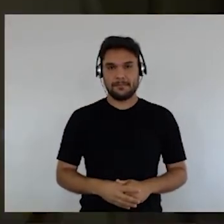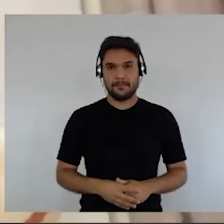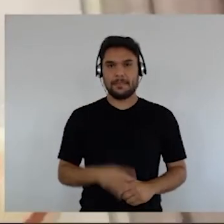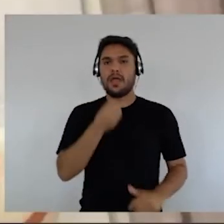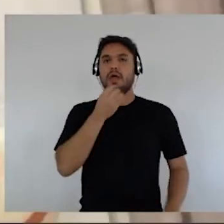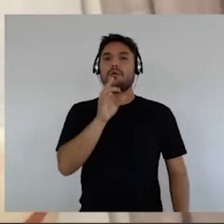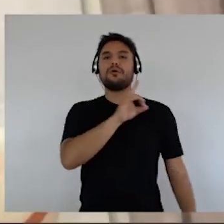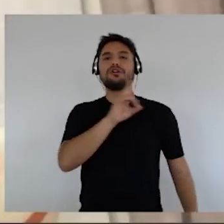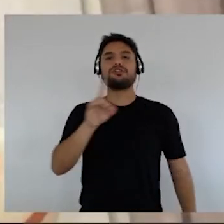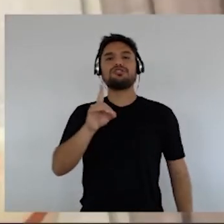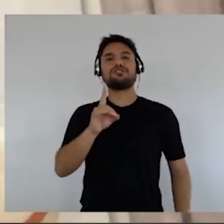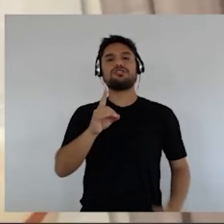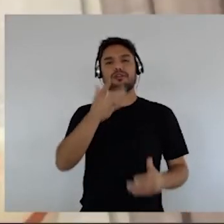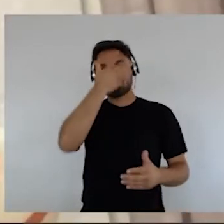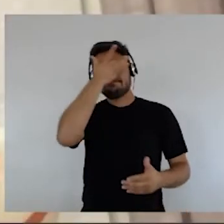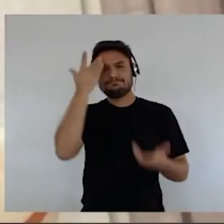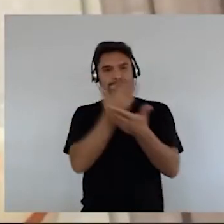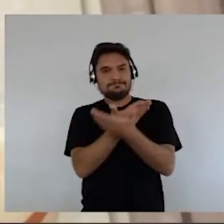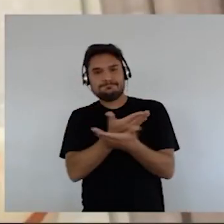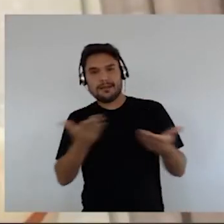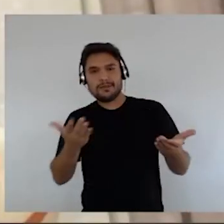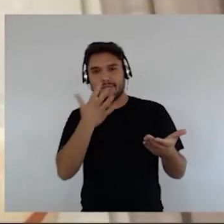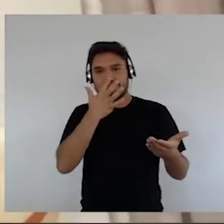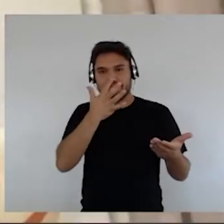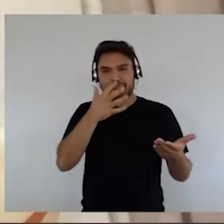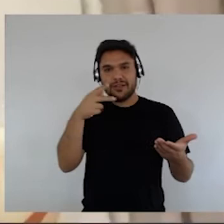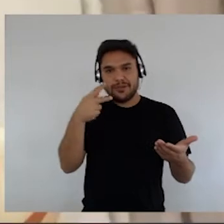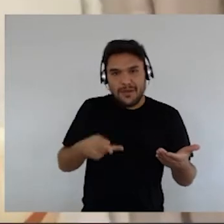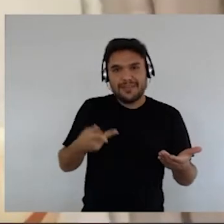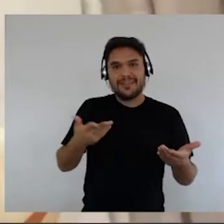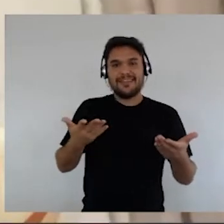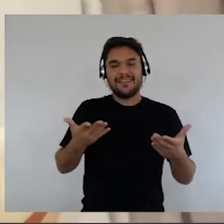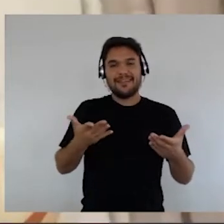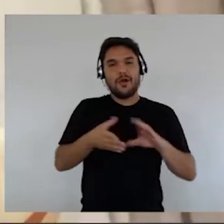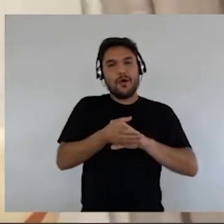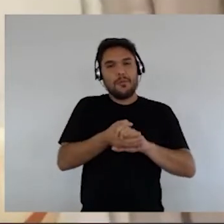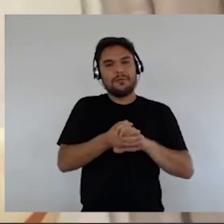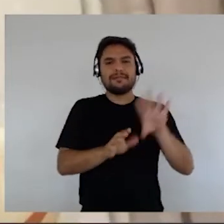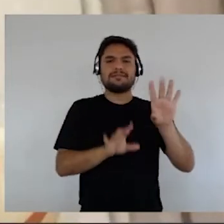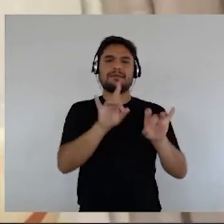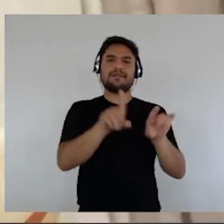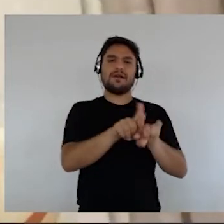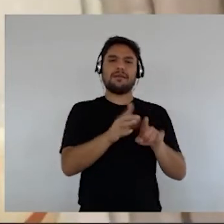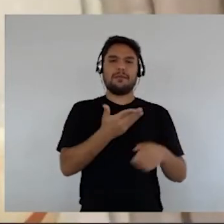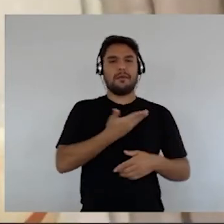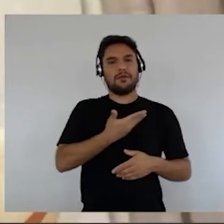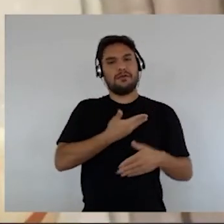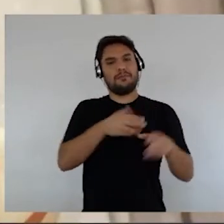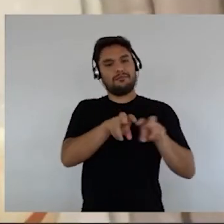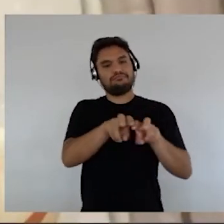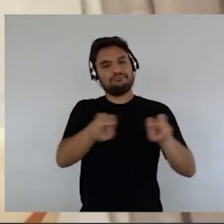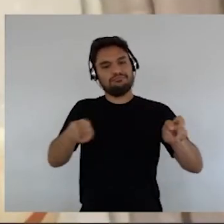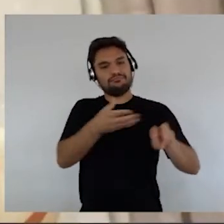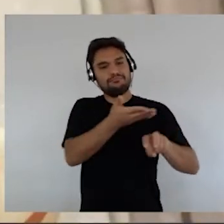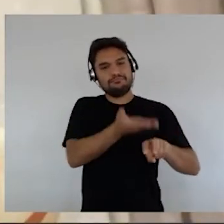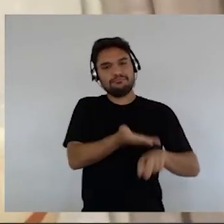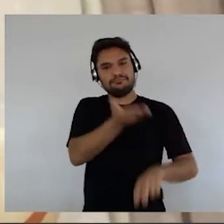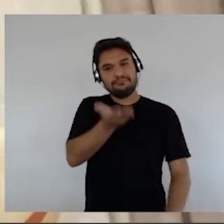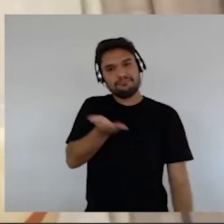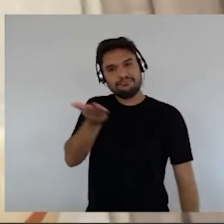Muito bom dia a todos os que nos assistem, em especial cumprimento os companheiros de bancada,